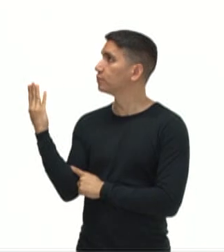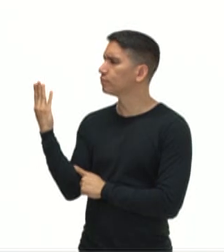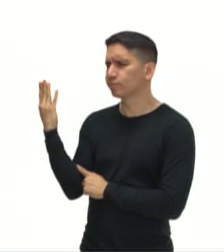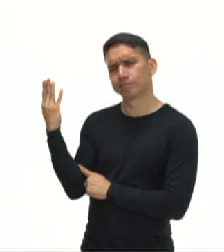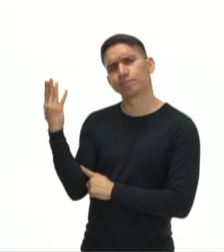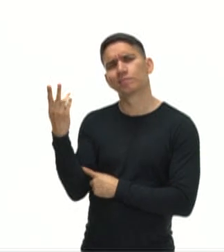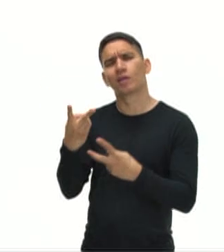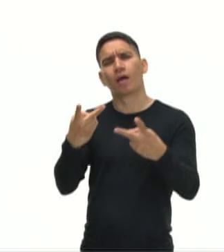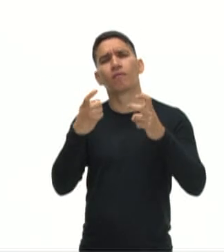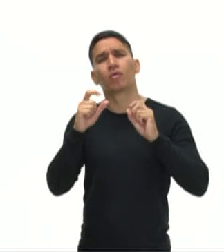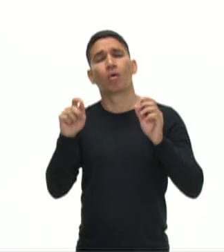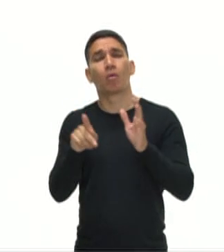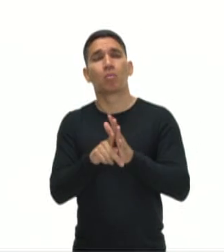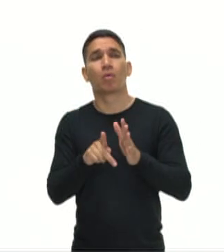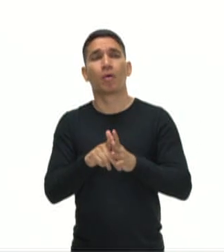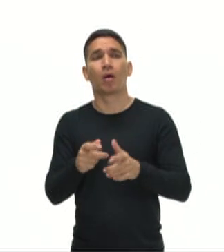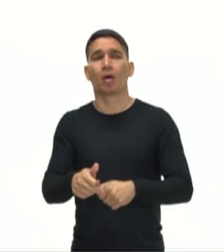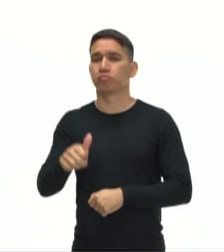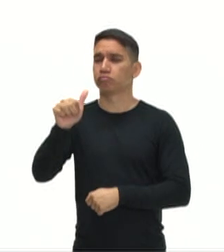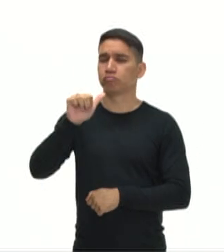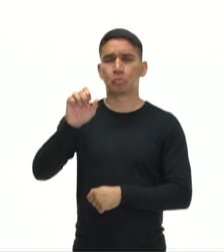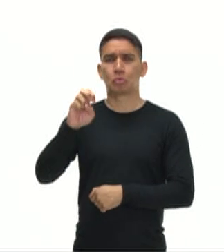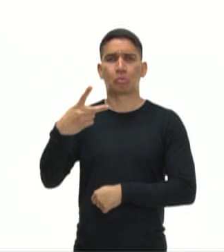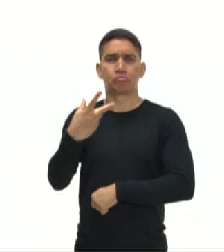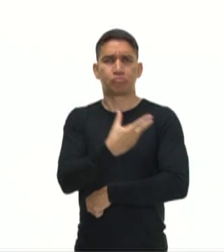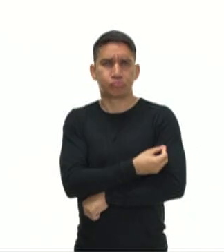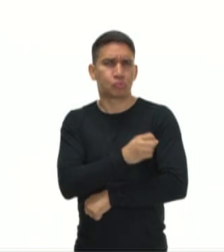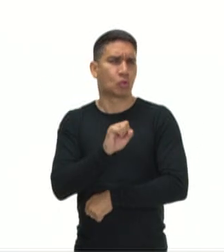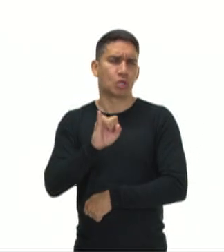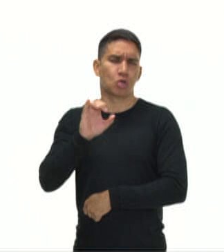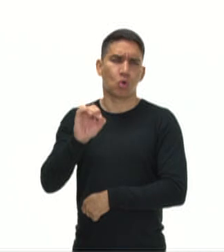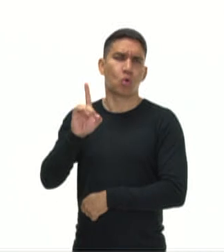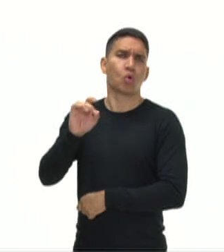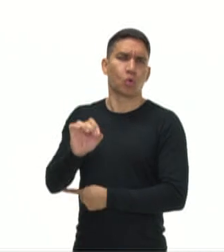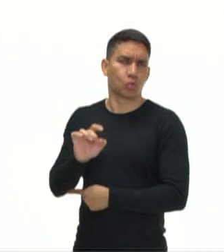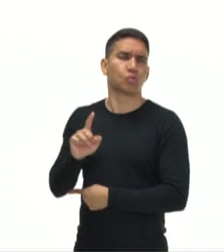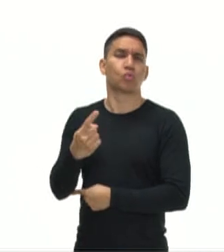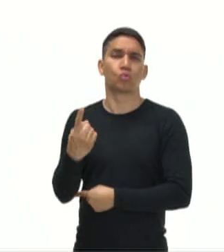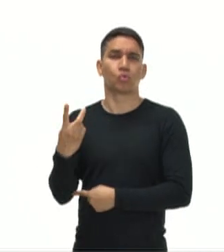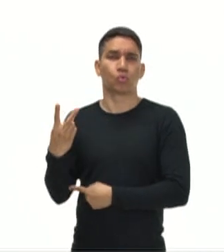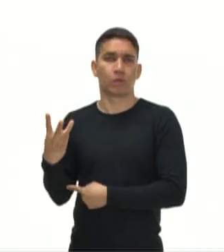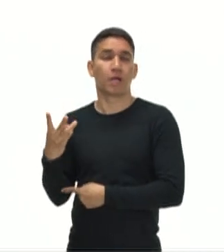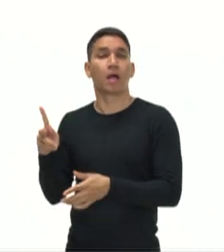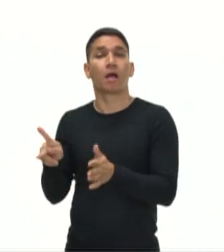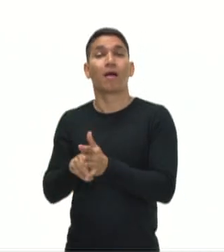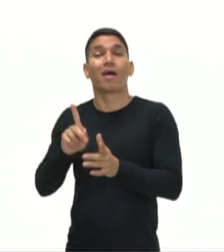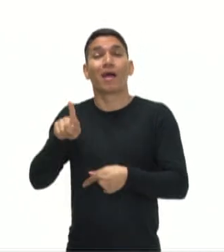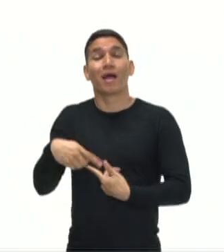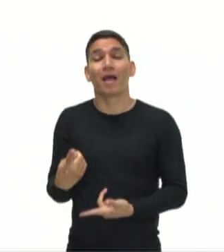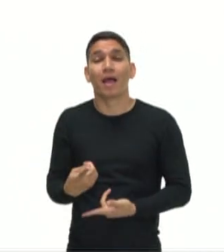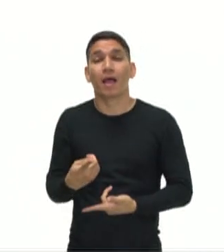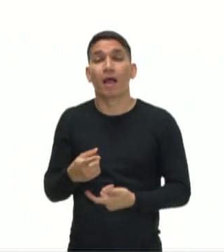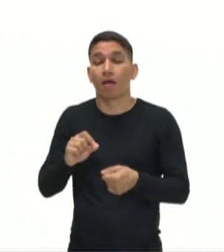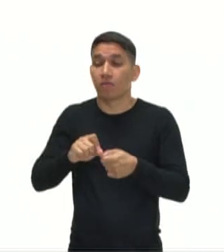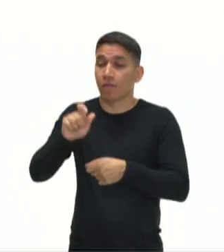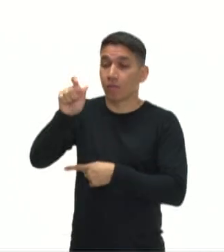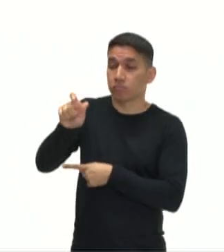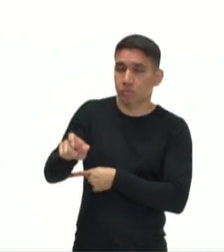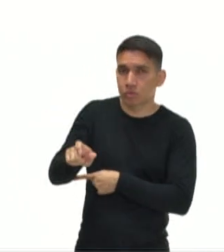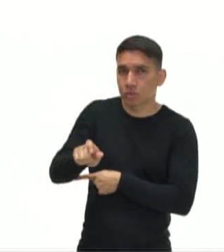Considere que uma dose de iodo 1, 2, 3 foi ministrada a um paciente. Complete a tabela